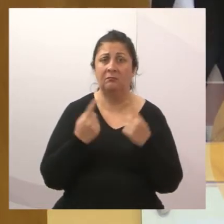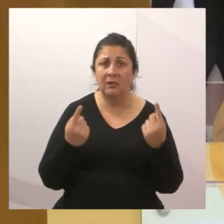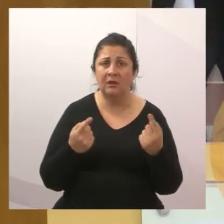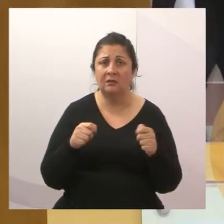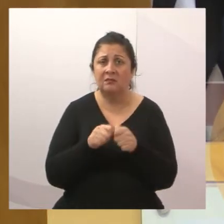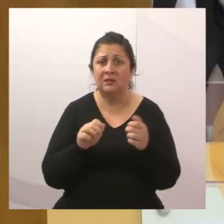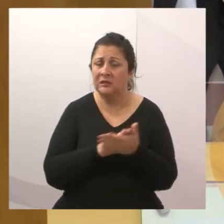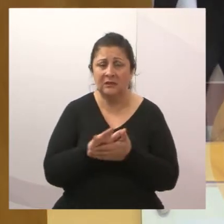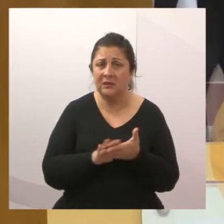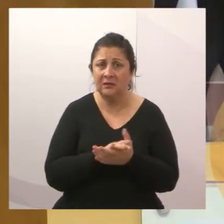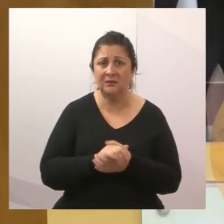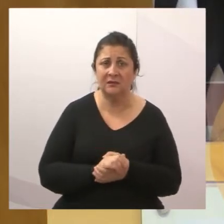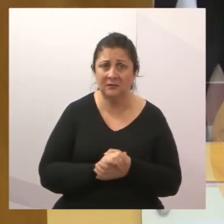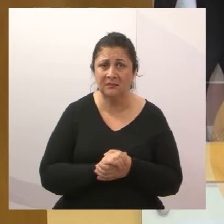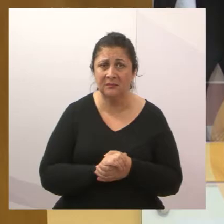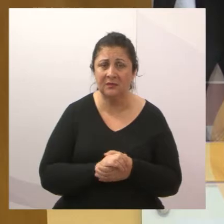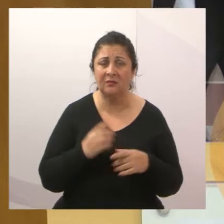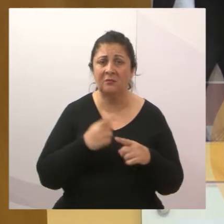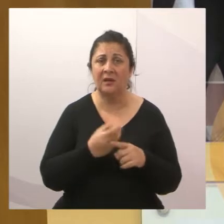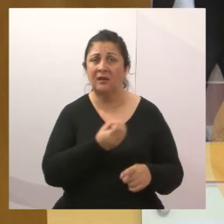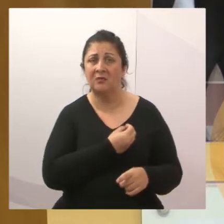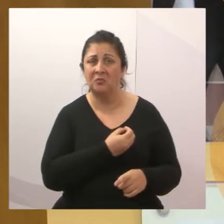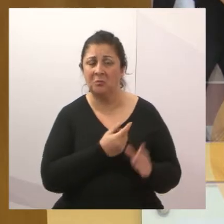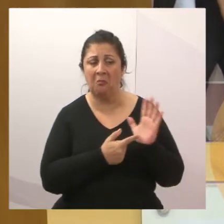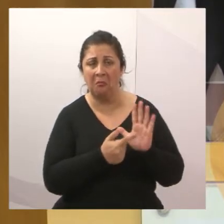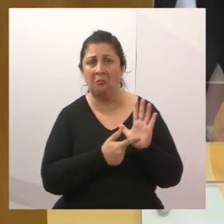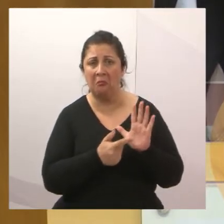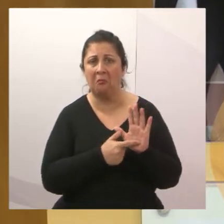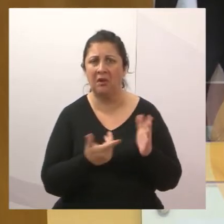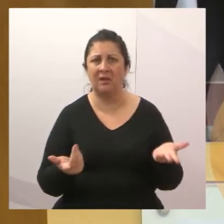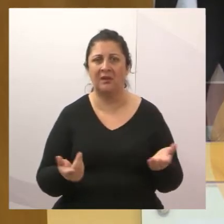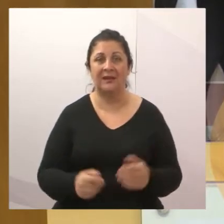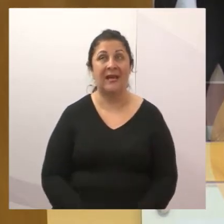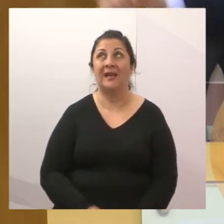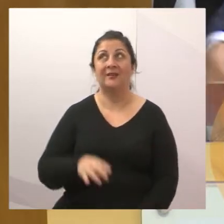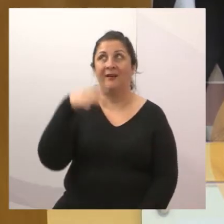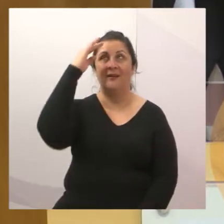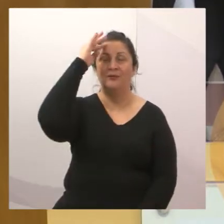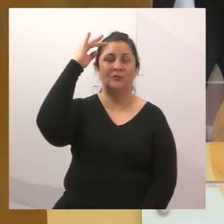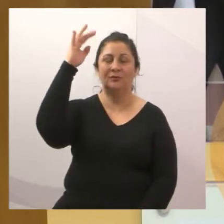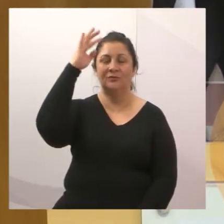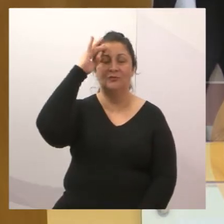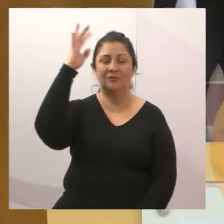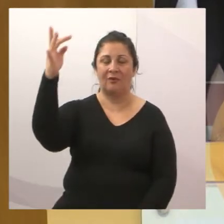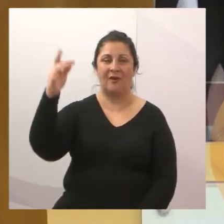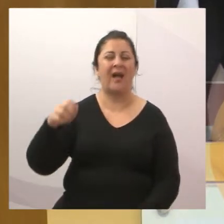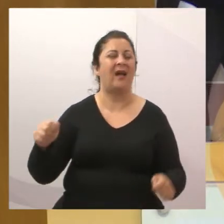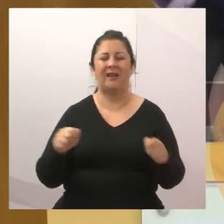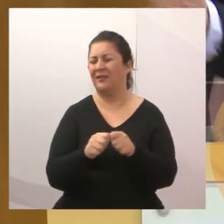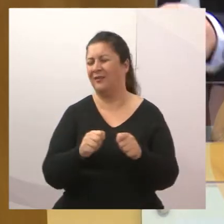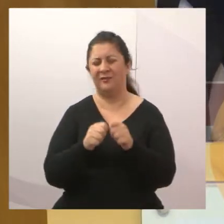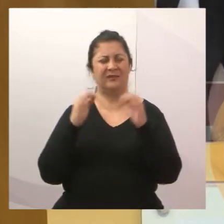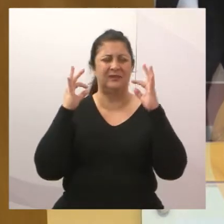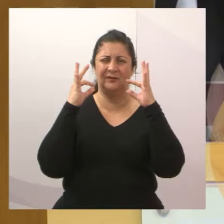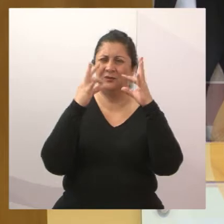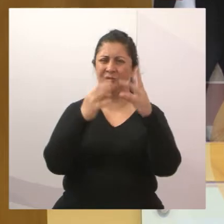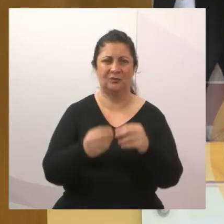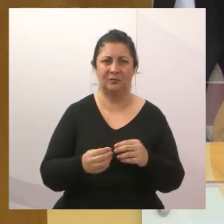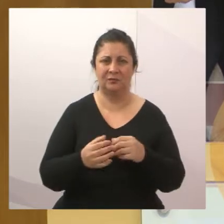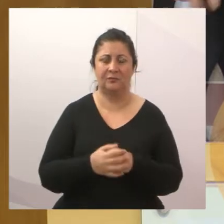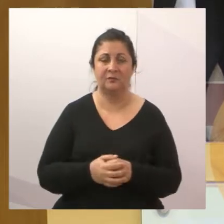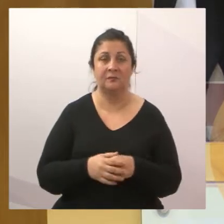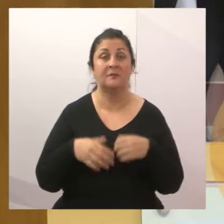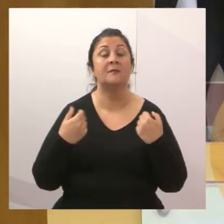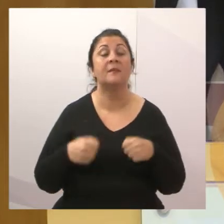e números, porque os números é daquela cidade imaginária, né? Vai se fazer tudo nessa cidade. O que a gente